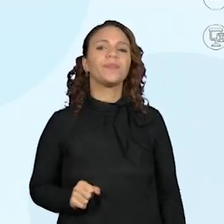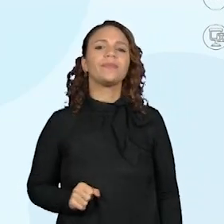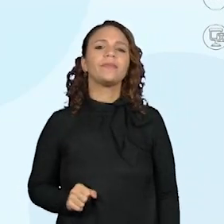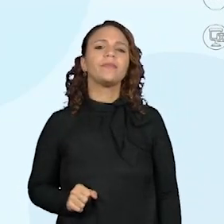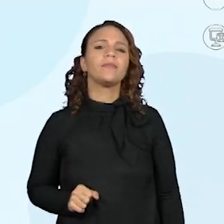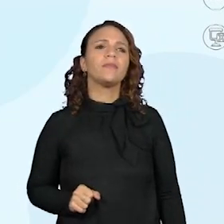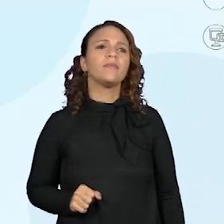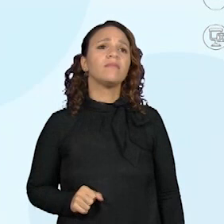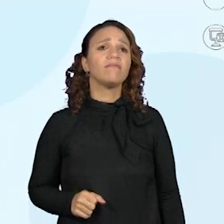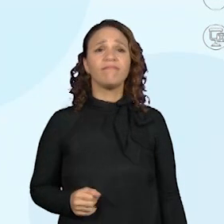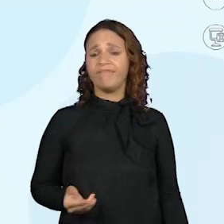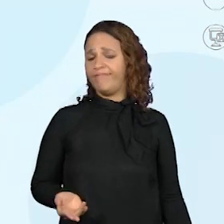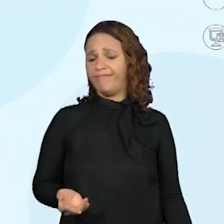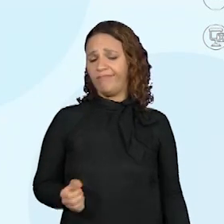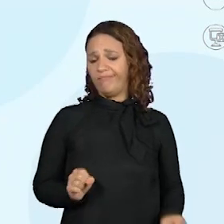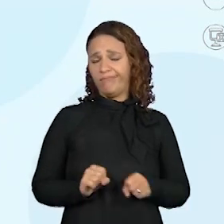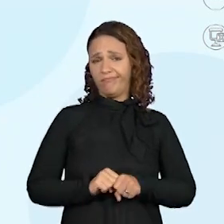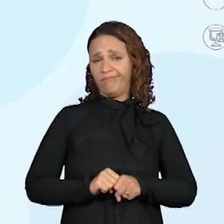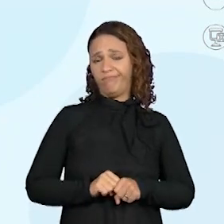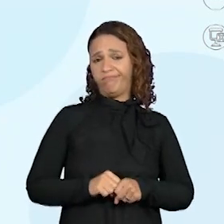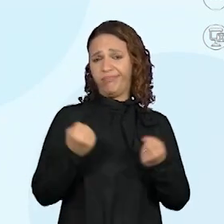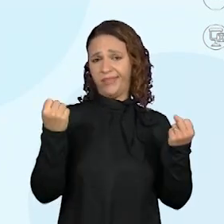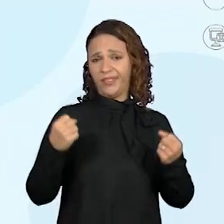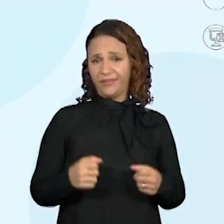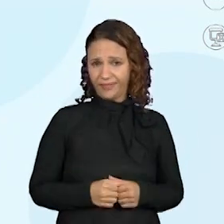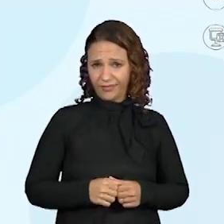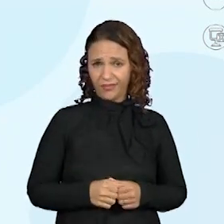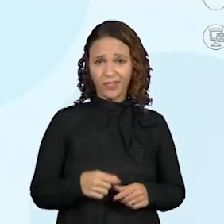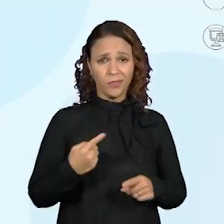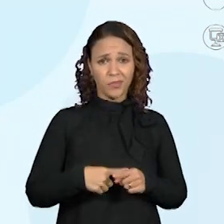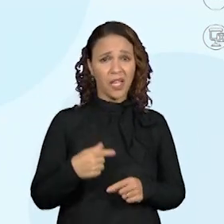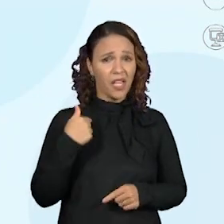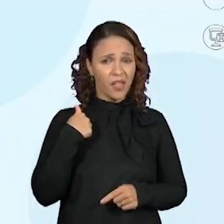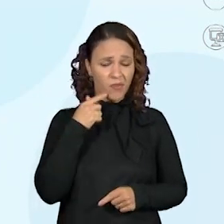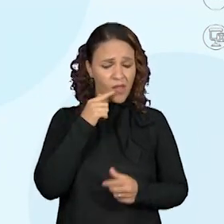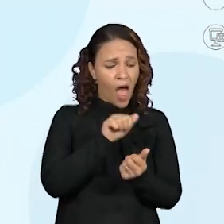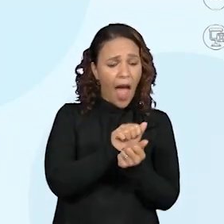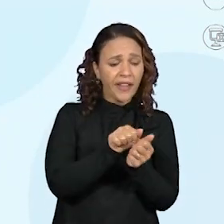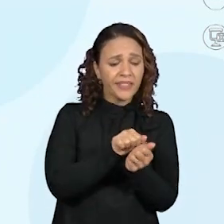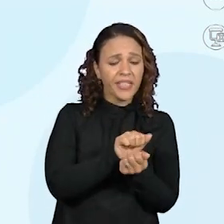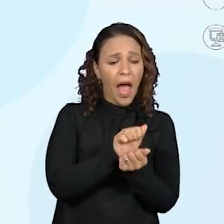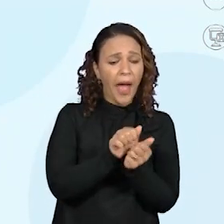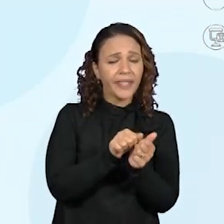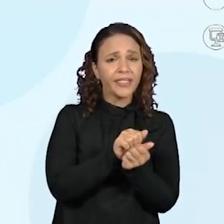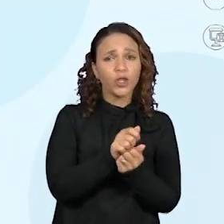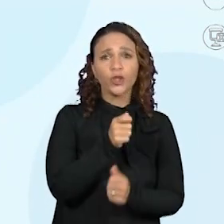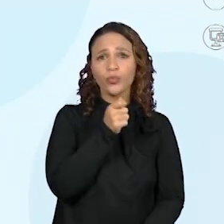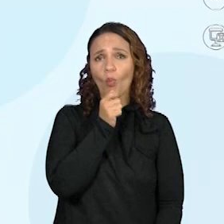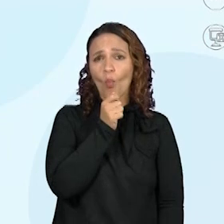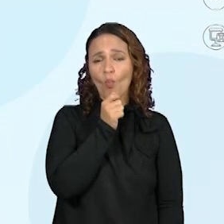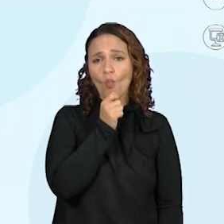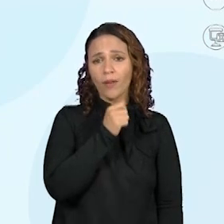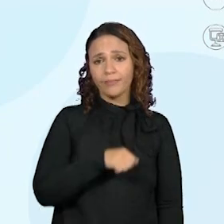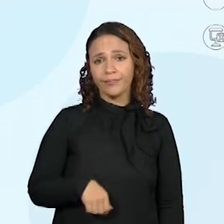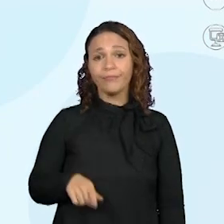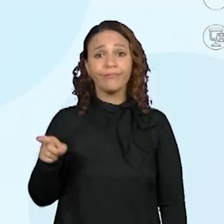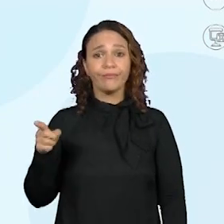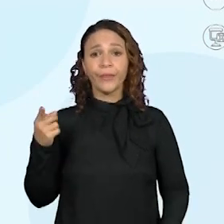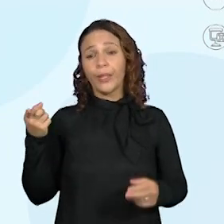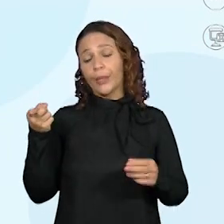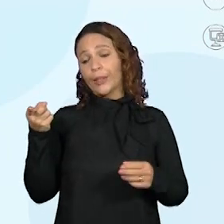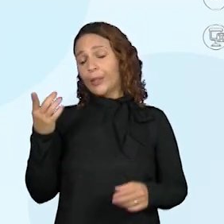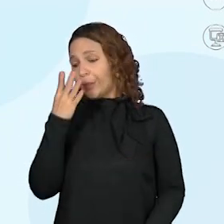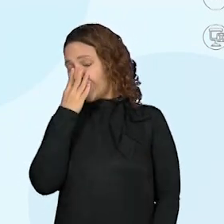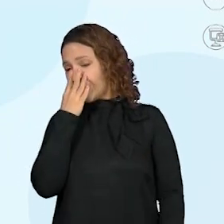Isso não parece possível, porque ainda não tenho dentes. O lobo, sem mais razões,